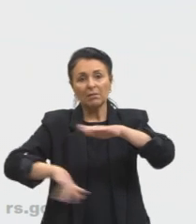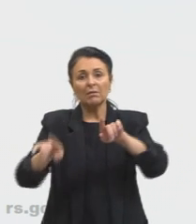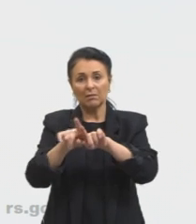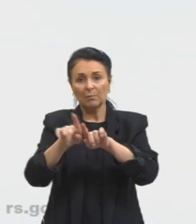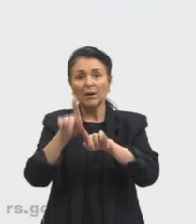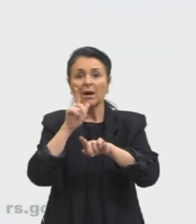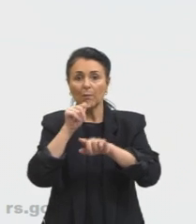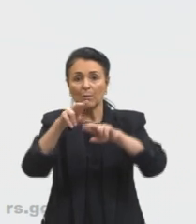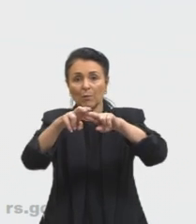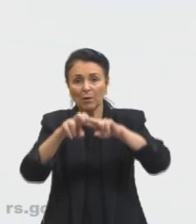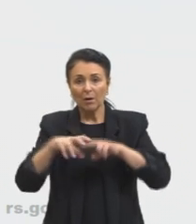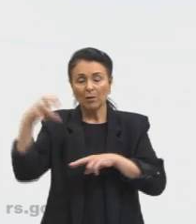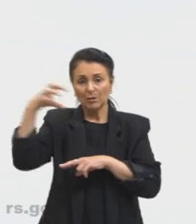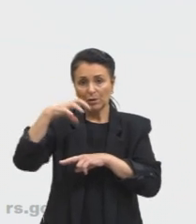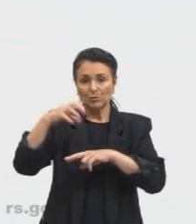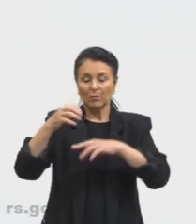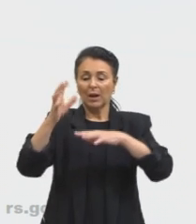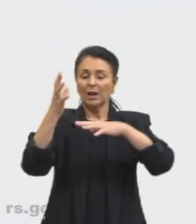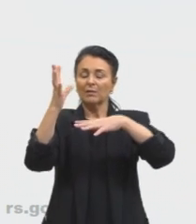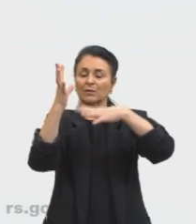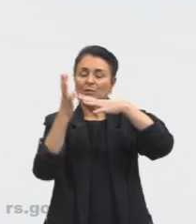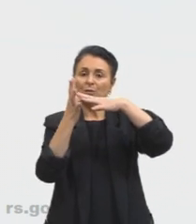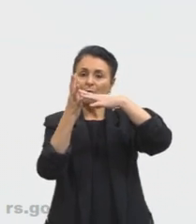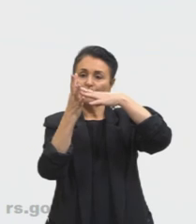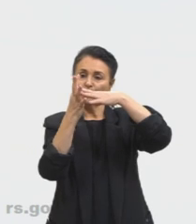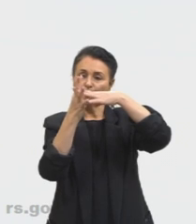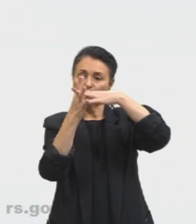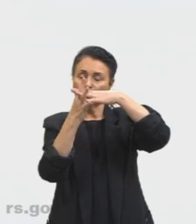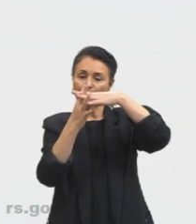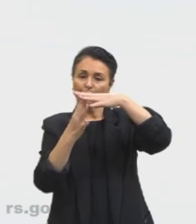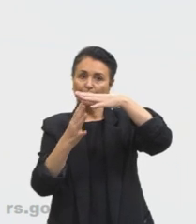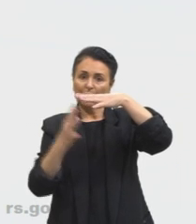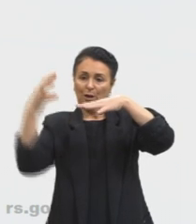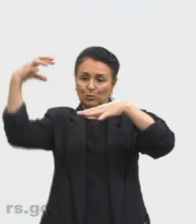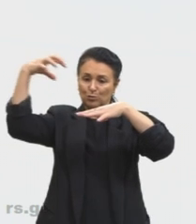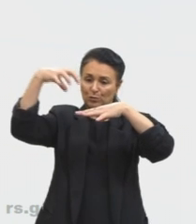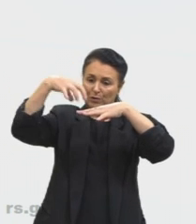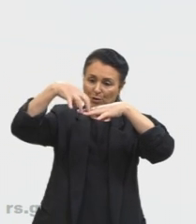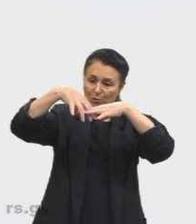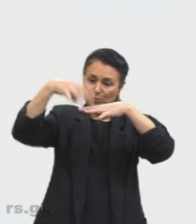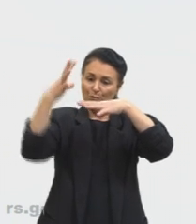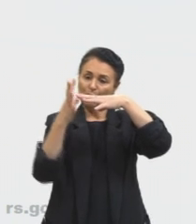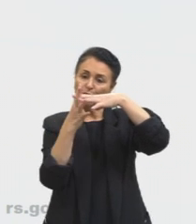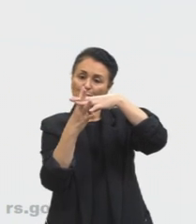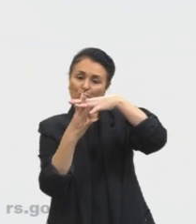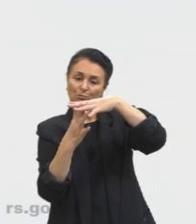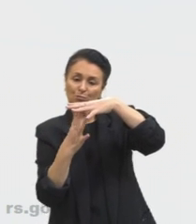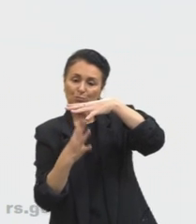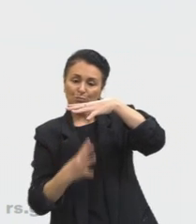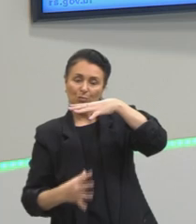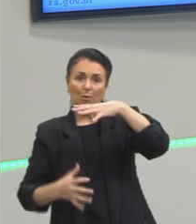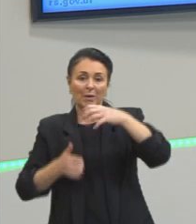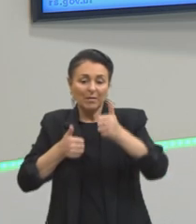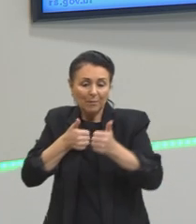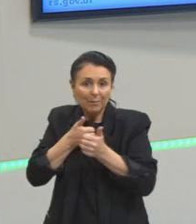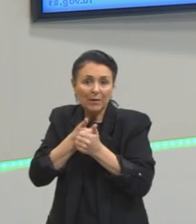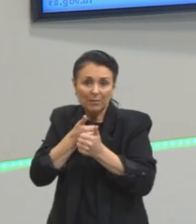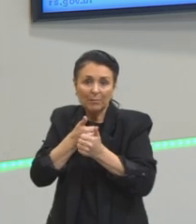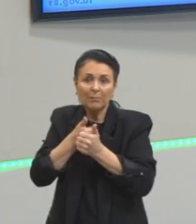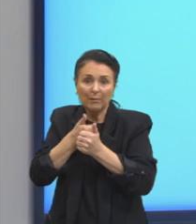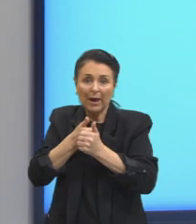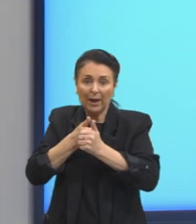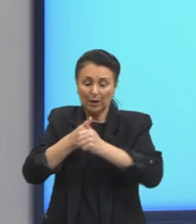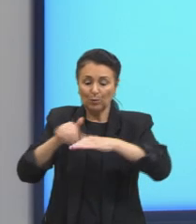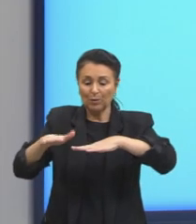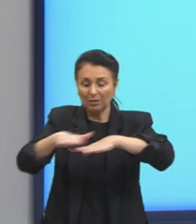proveniente da chuva né que se infiltra então no solo nessa dessas fissuras só que ela tá mais perto tá gurizada do solo então a gente chama de